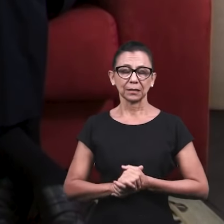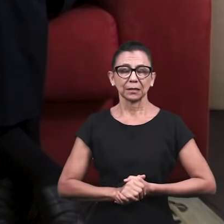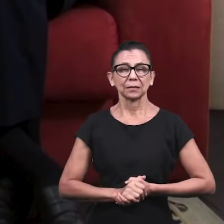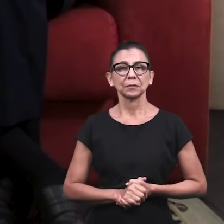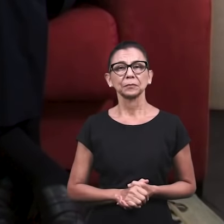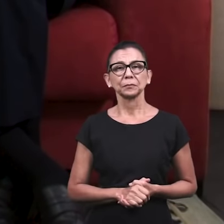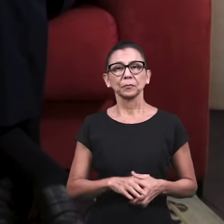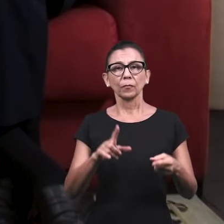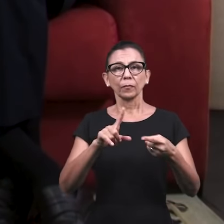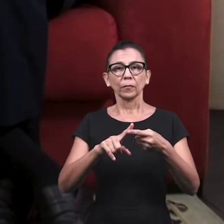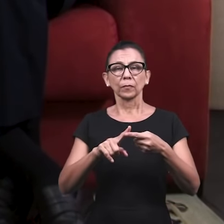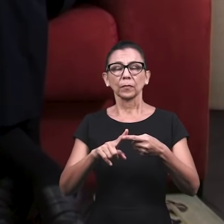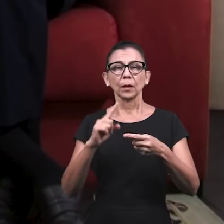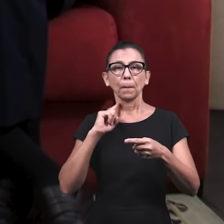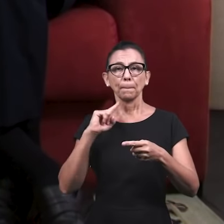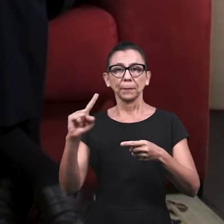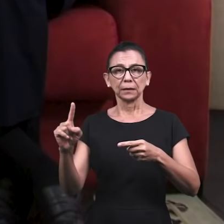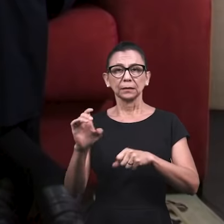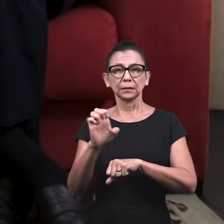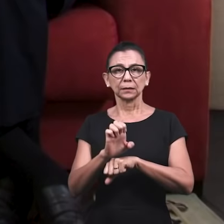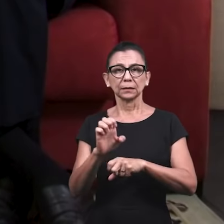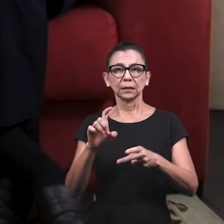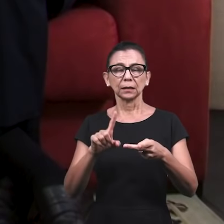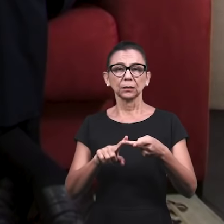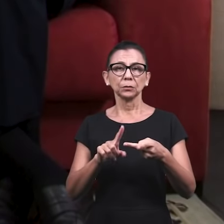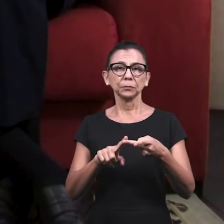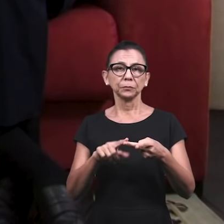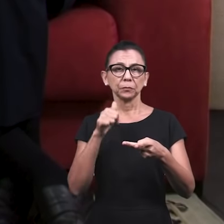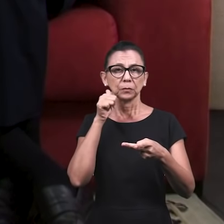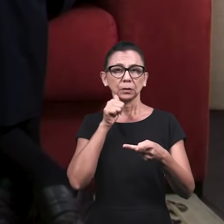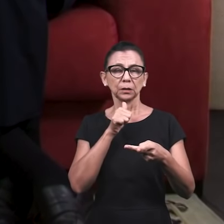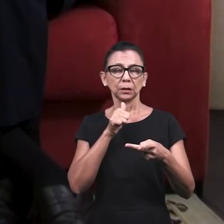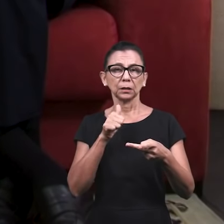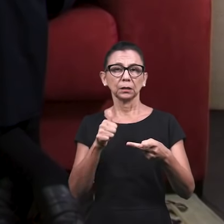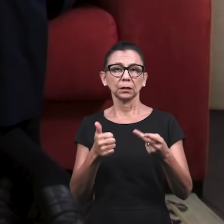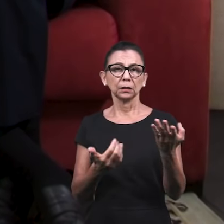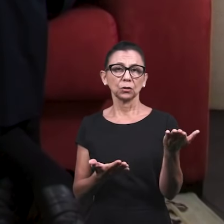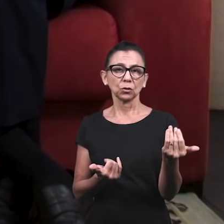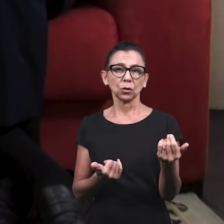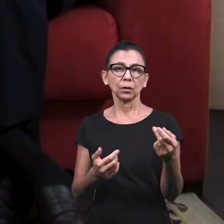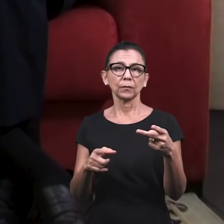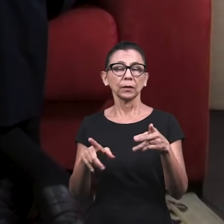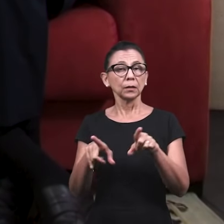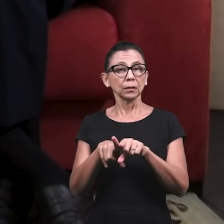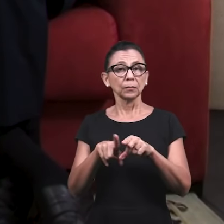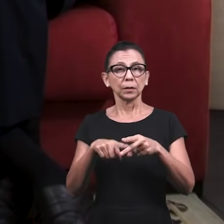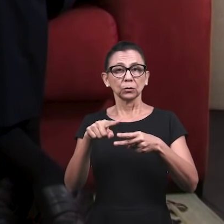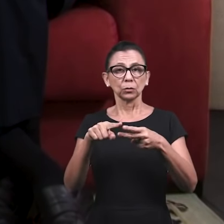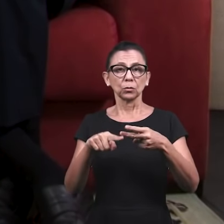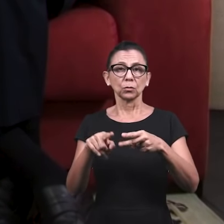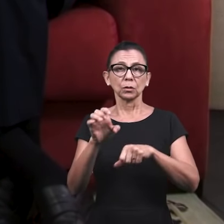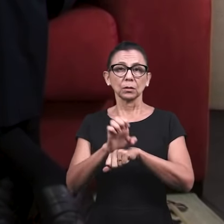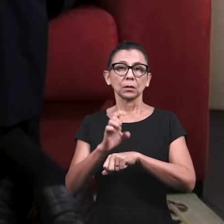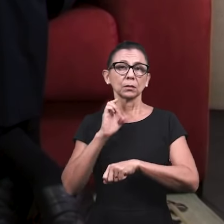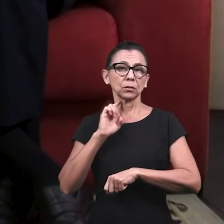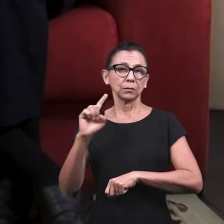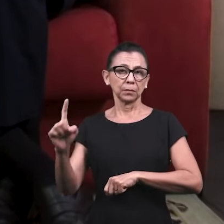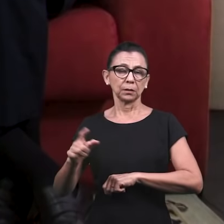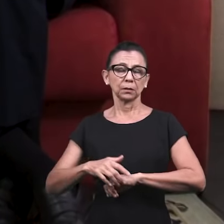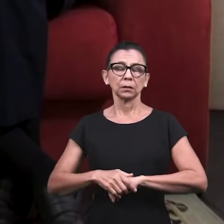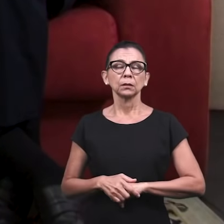Ibirité, Minas Gerais, e a jovem Eduarda Galvão, de Divinópolis, Minas Gerais. Vamos ouvir com